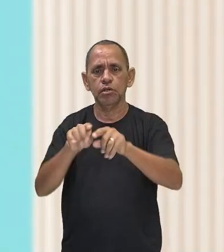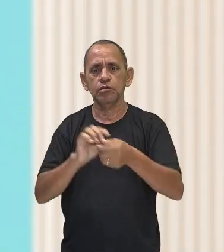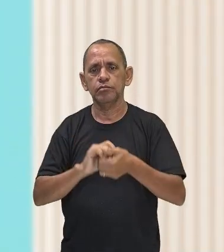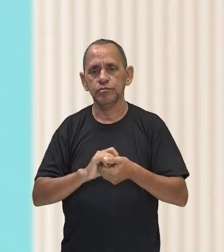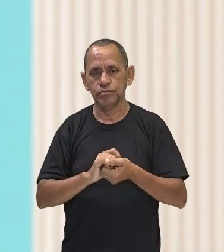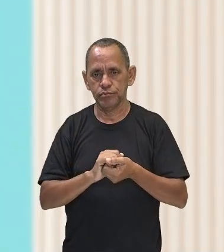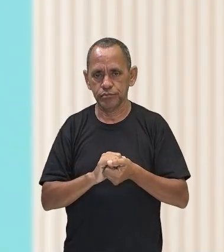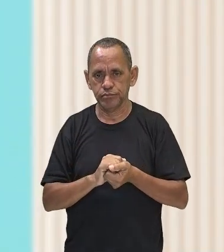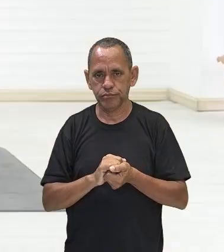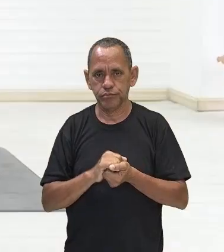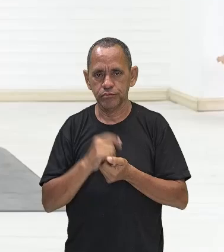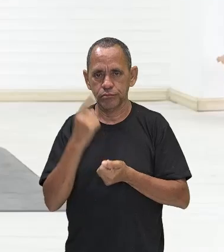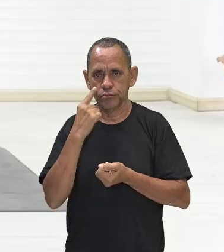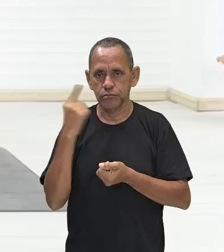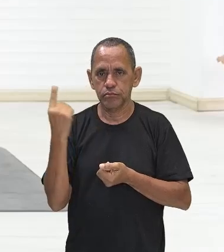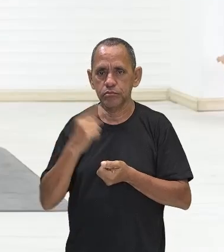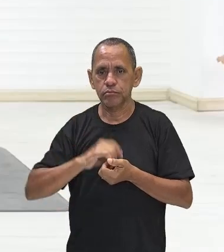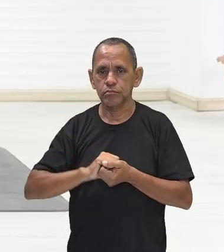vídeo